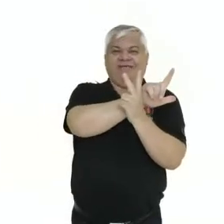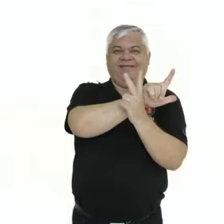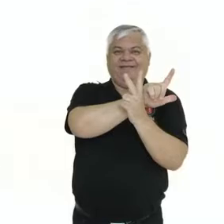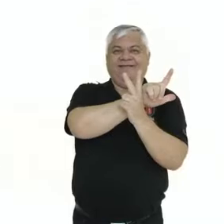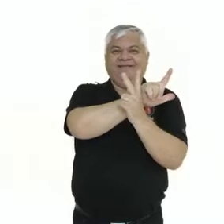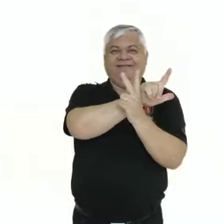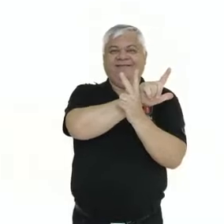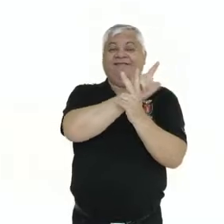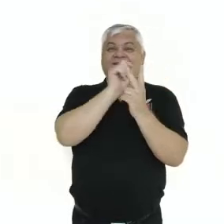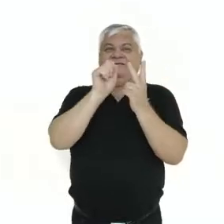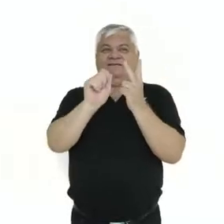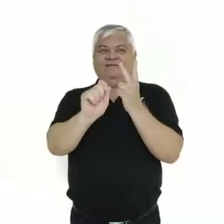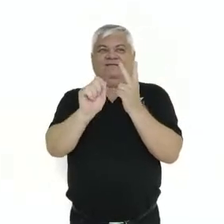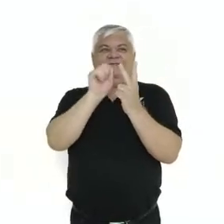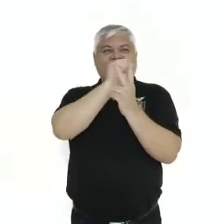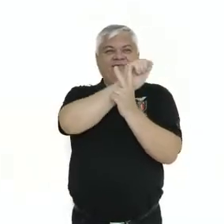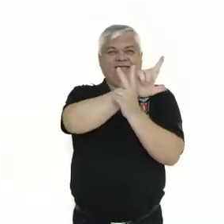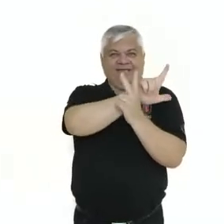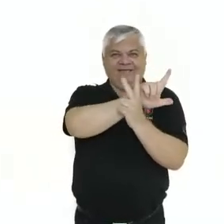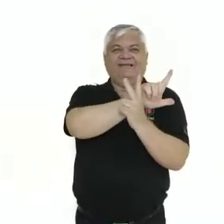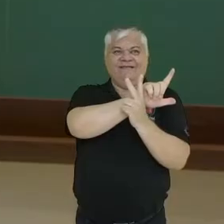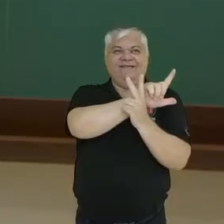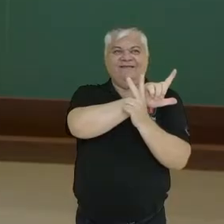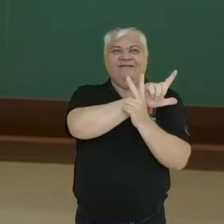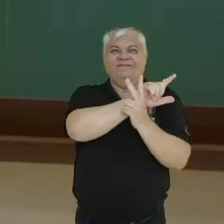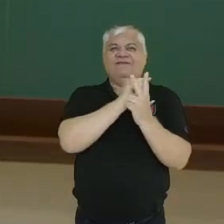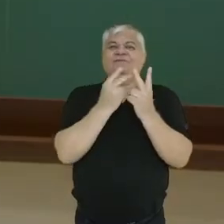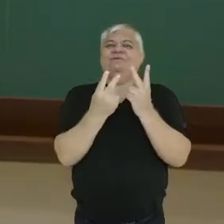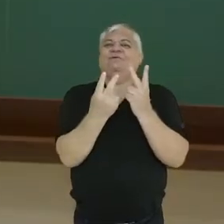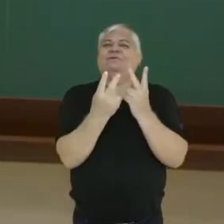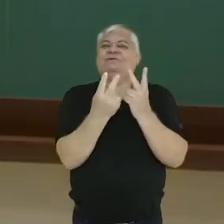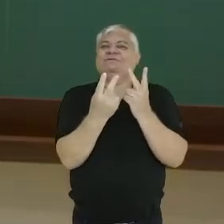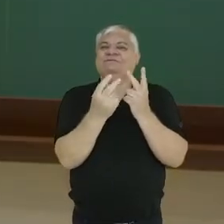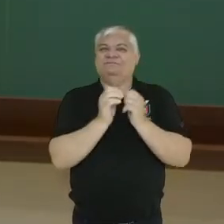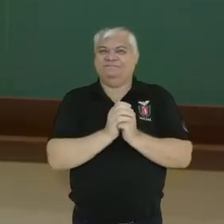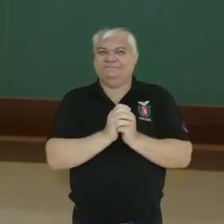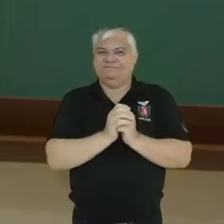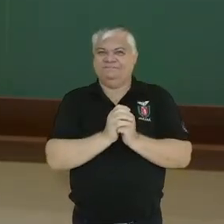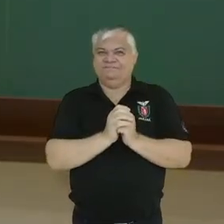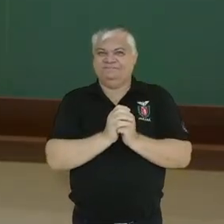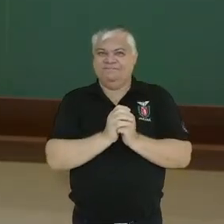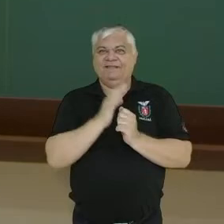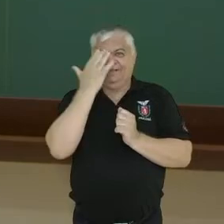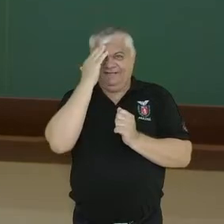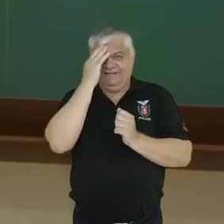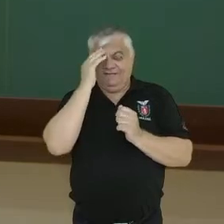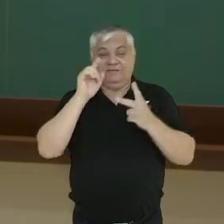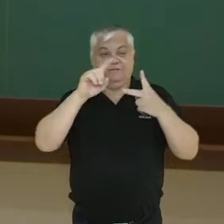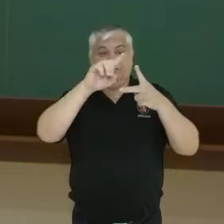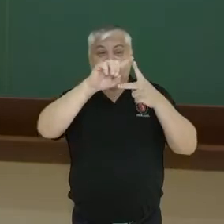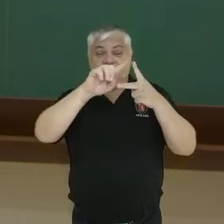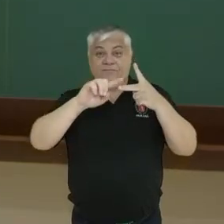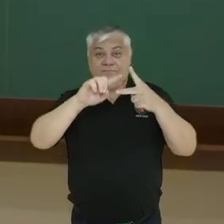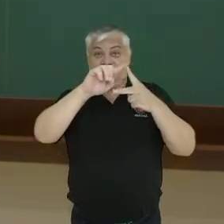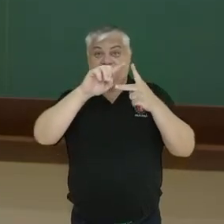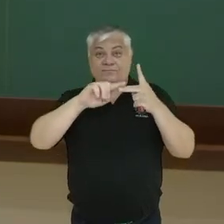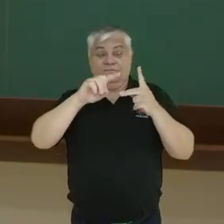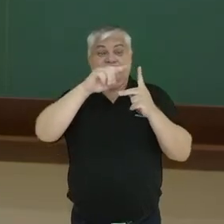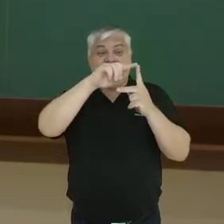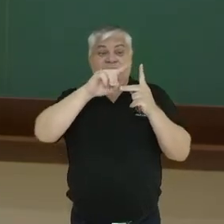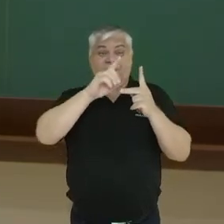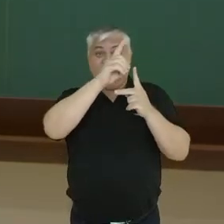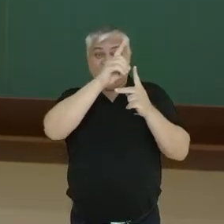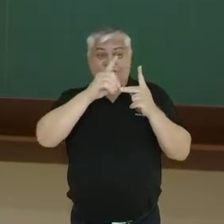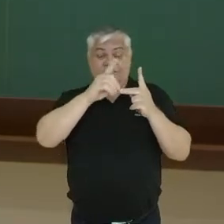à raiz. Então, ele sai para fora, ó, fica só o 2 lá dentro. Então, para você determinar a diagonal de um quadrado, basta ter o lado do